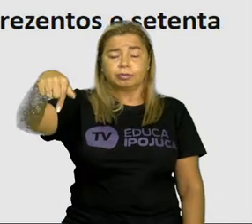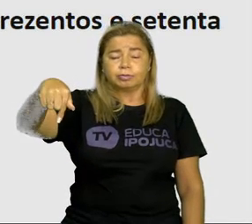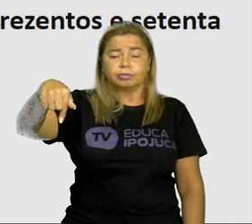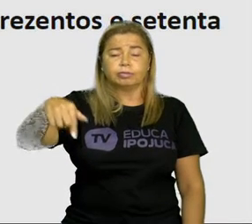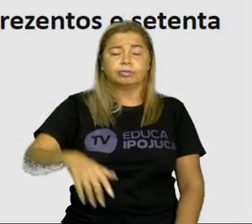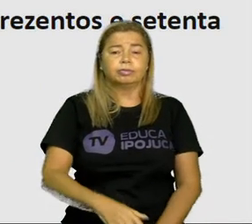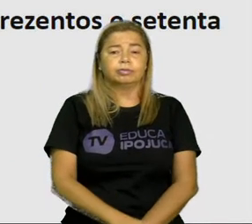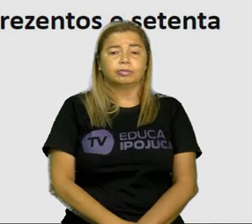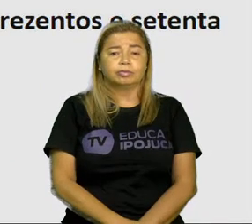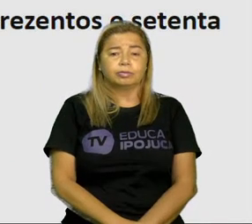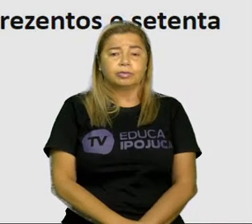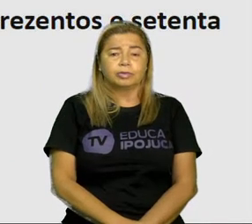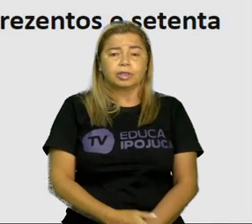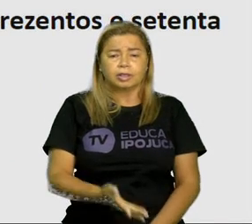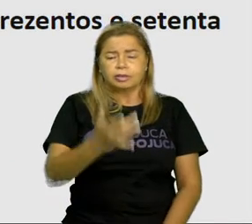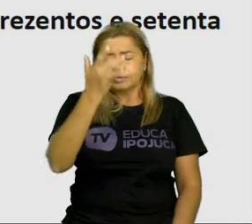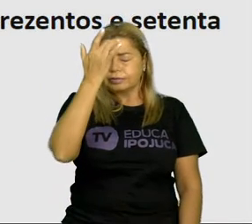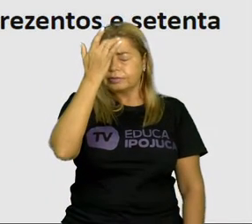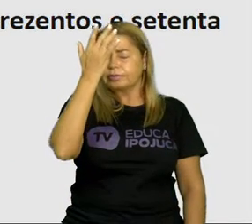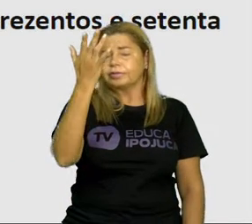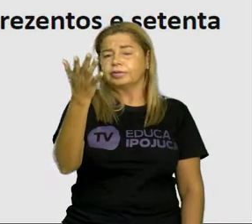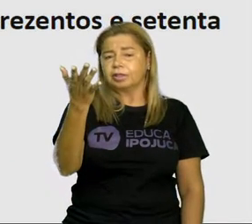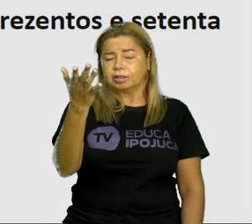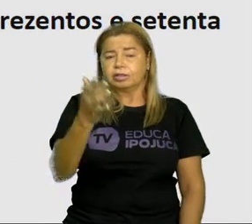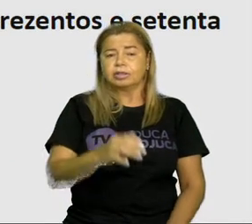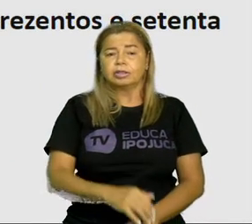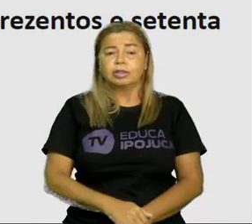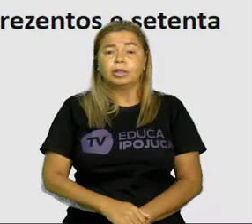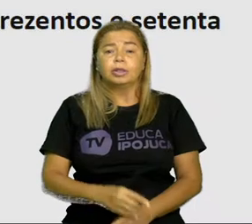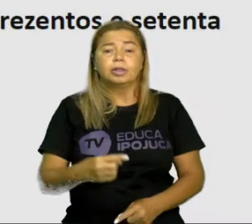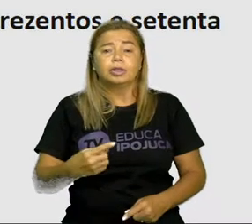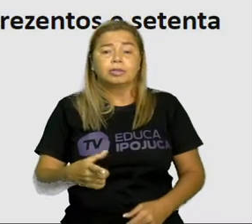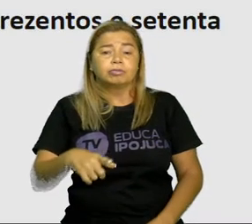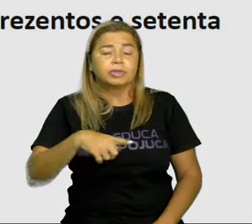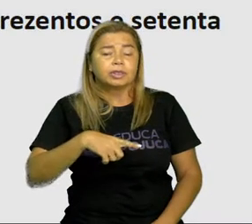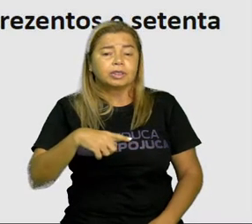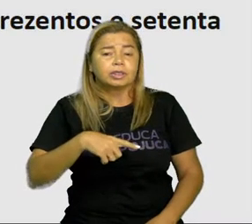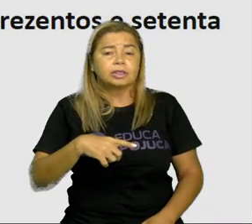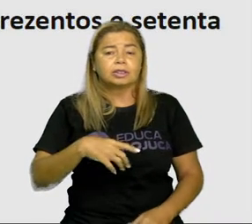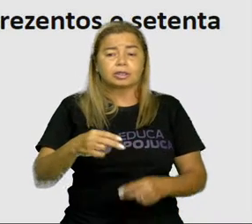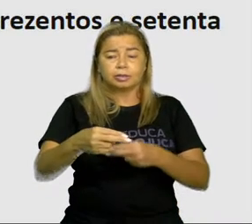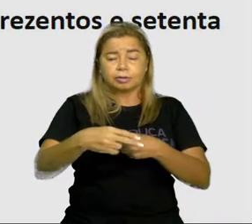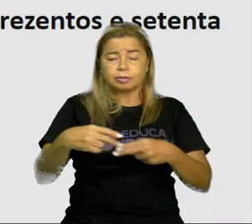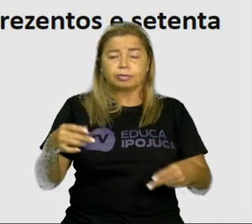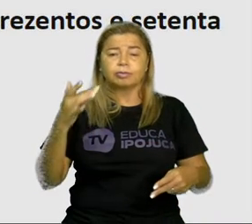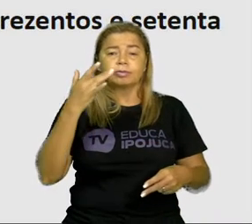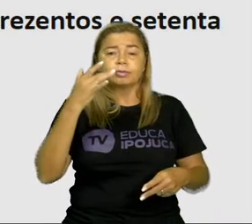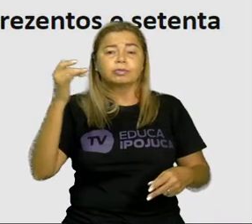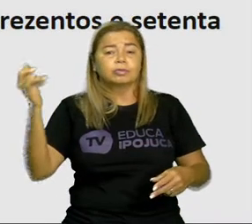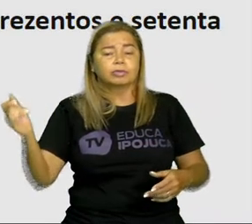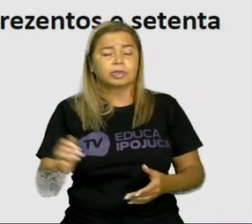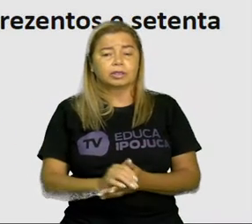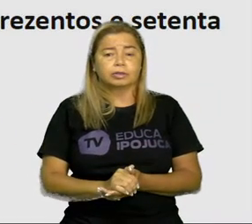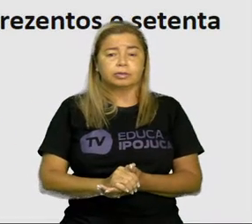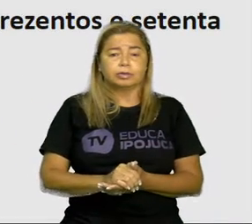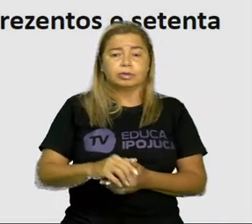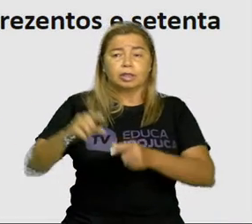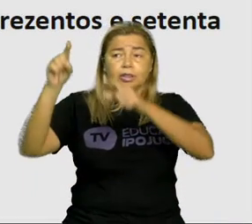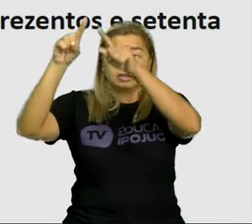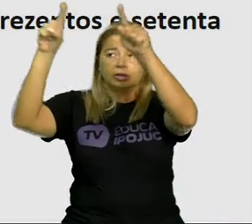3.967. Tá vendo como fica fácil quando a gente tem um material dourado? Vamos ao número